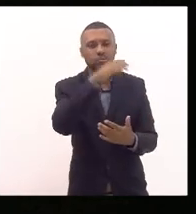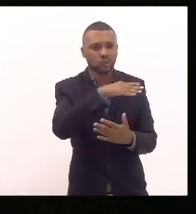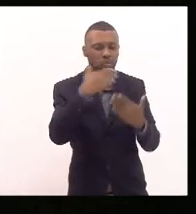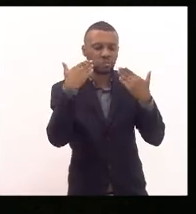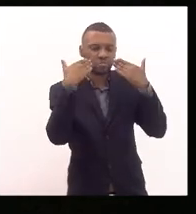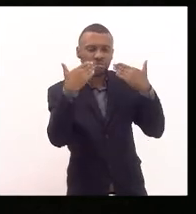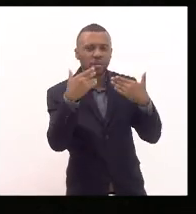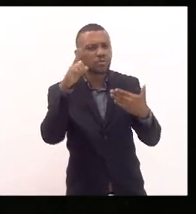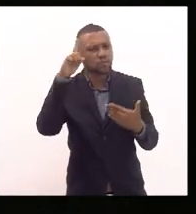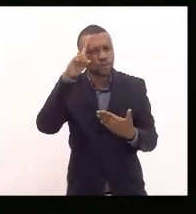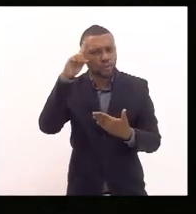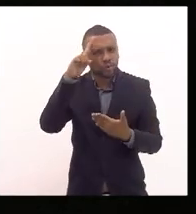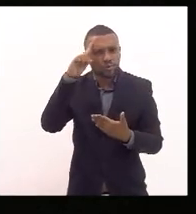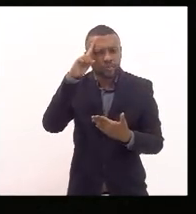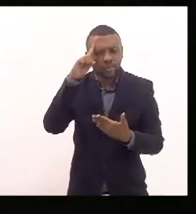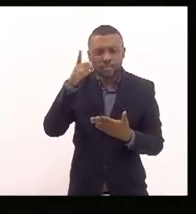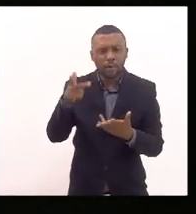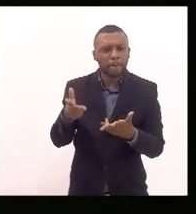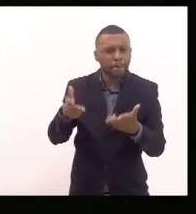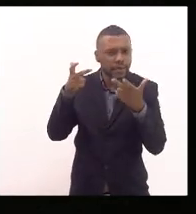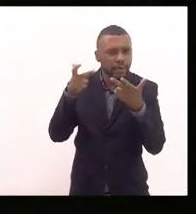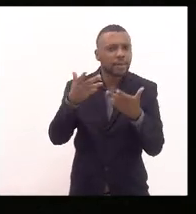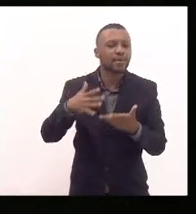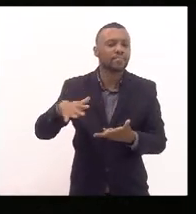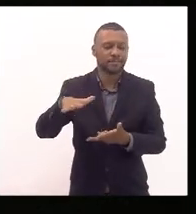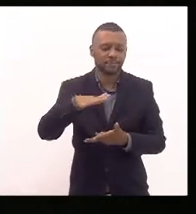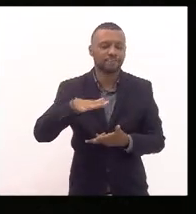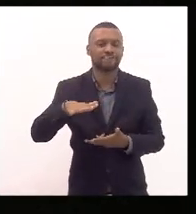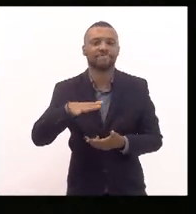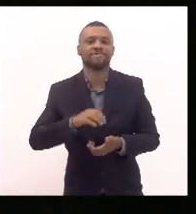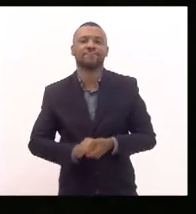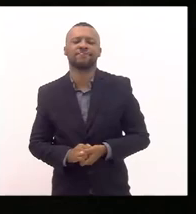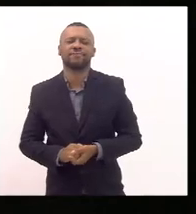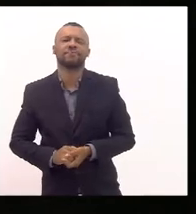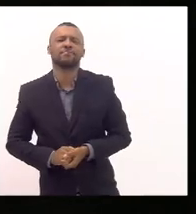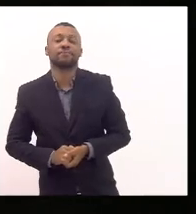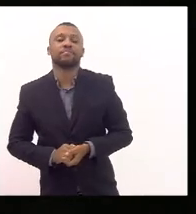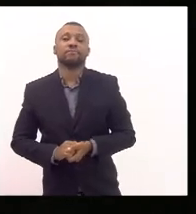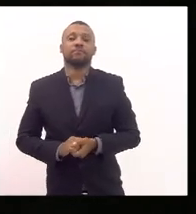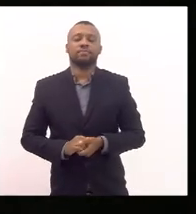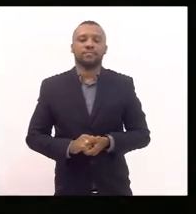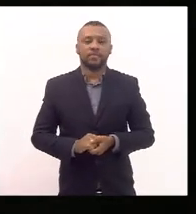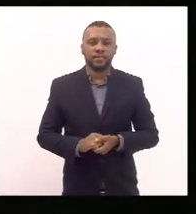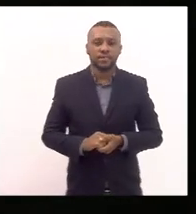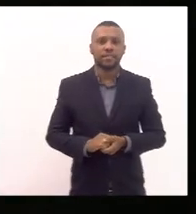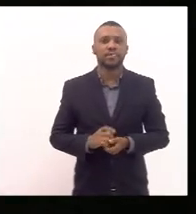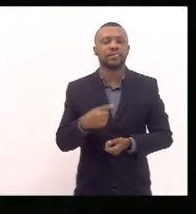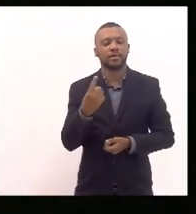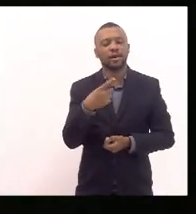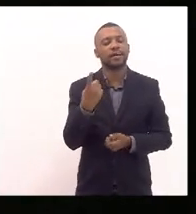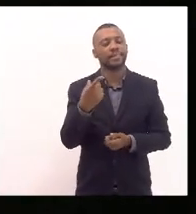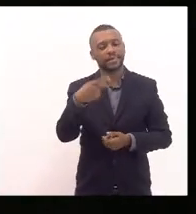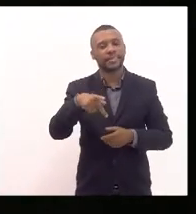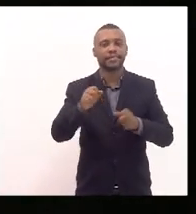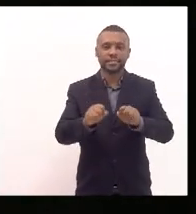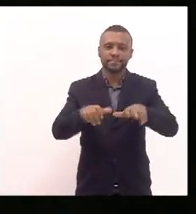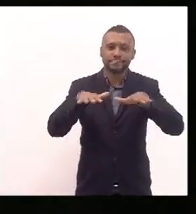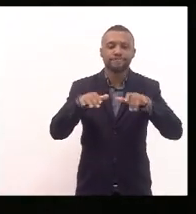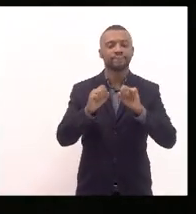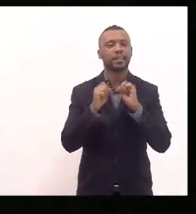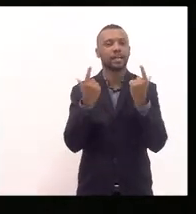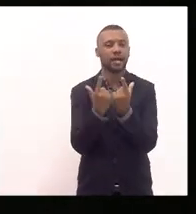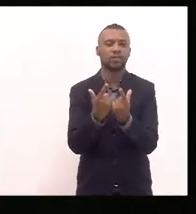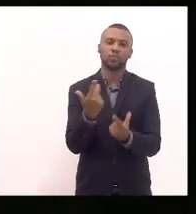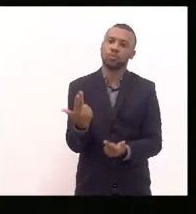gente vai vendo isso todos os dias Deputado waldeck todos os dias bom e nós aqui no Parlamento nós